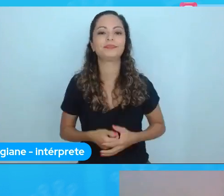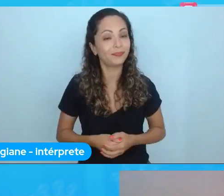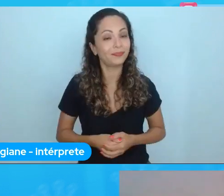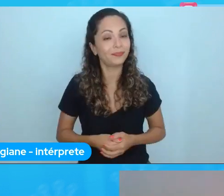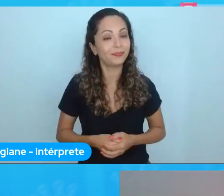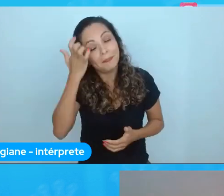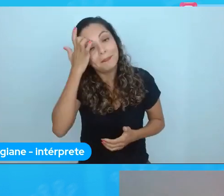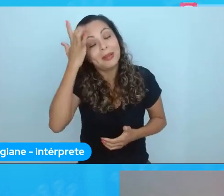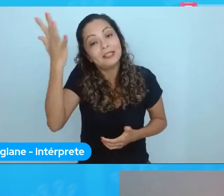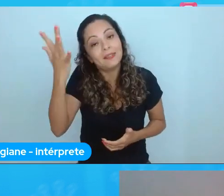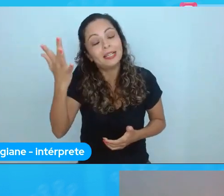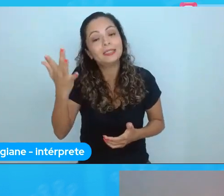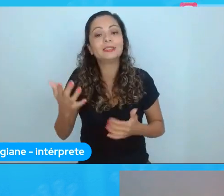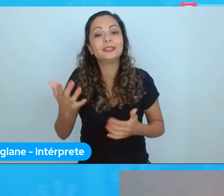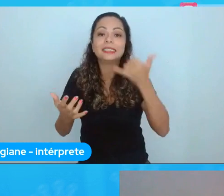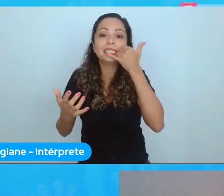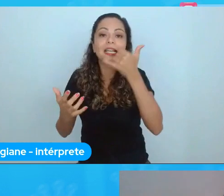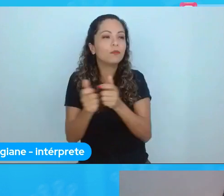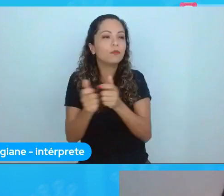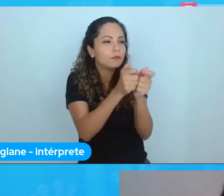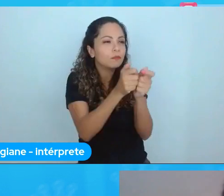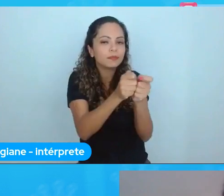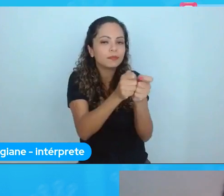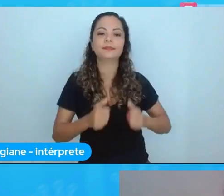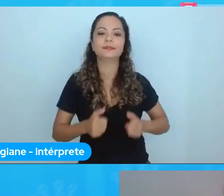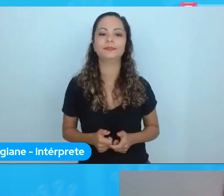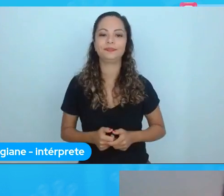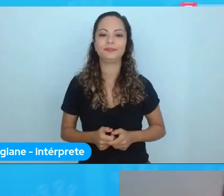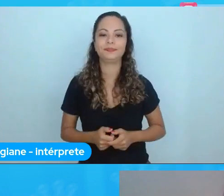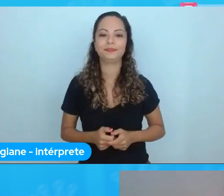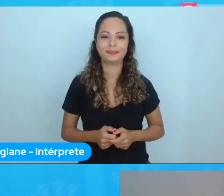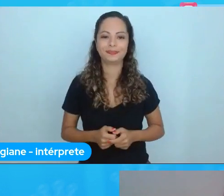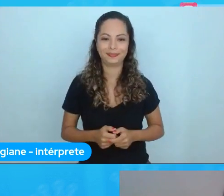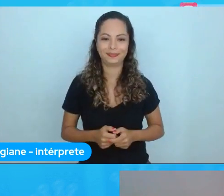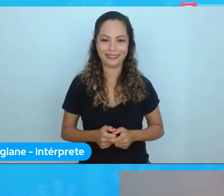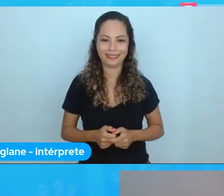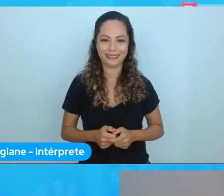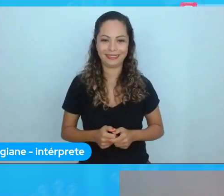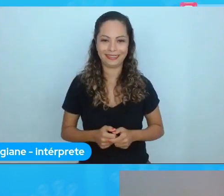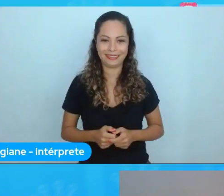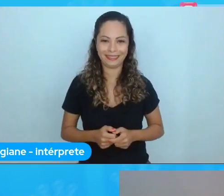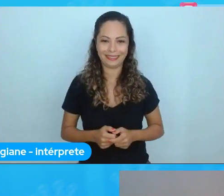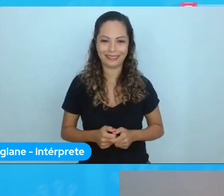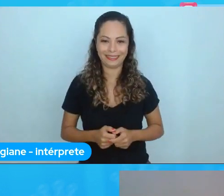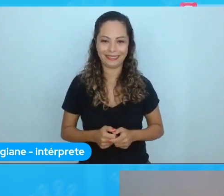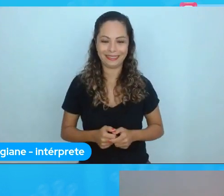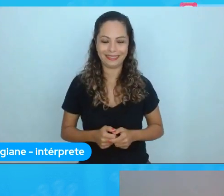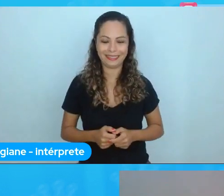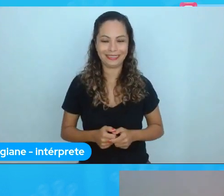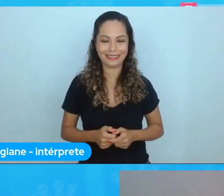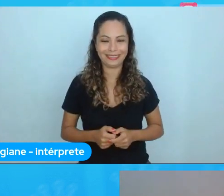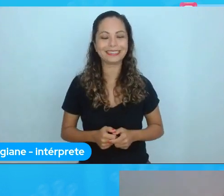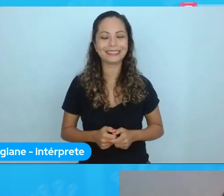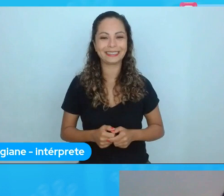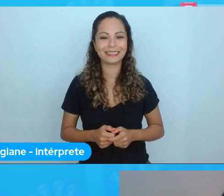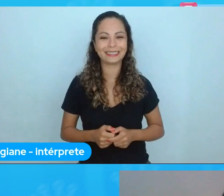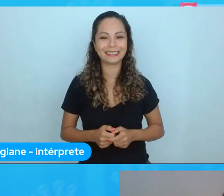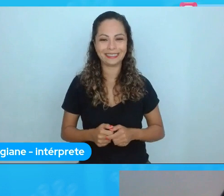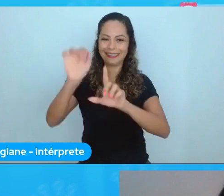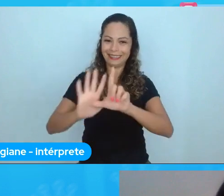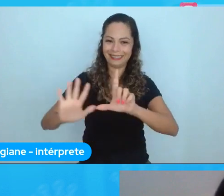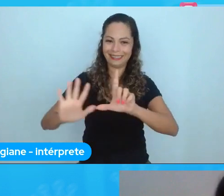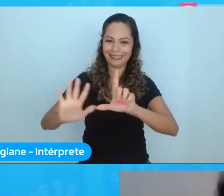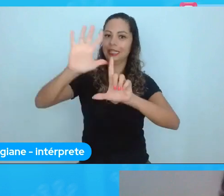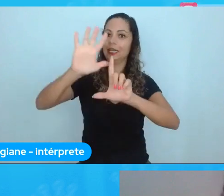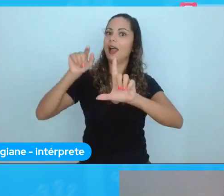isto. Na trilha, no Discord, tava todo mundo falando que tava